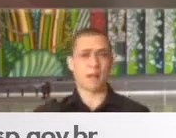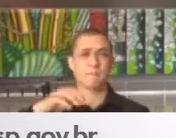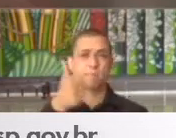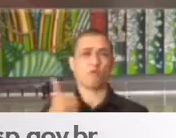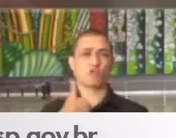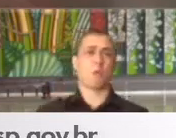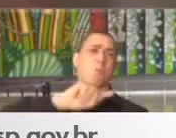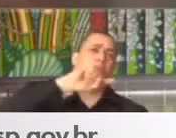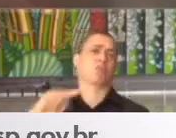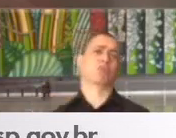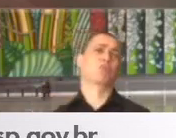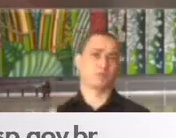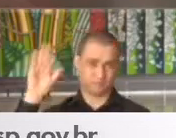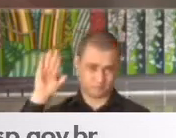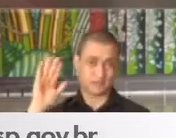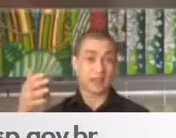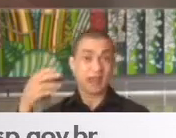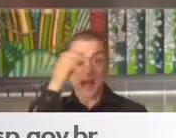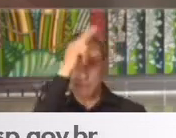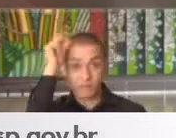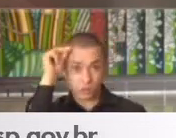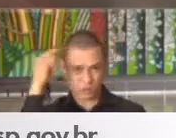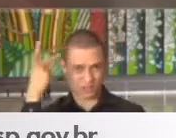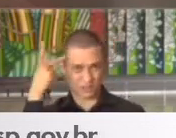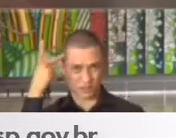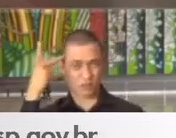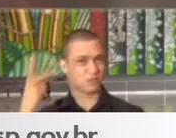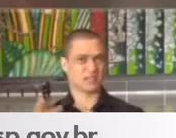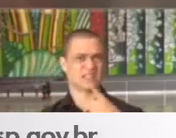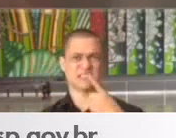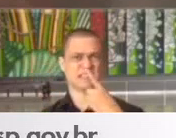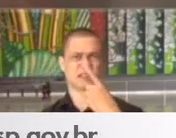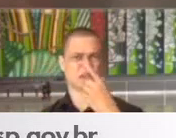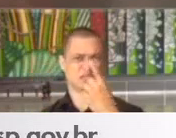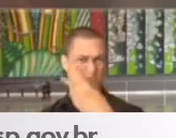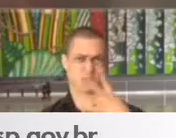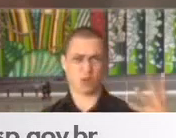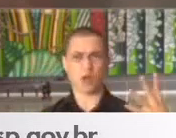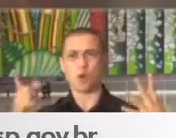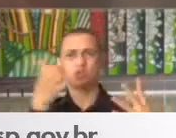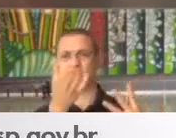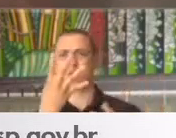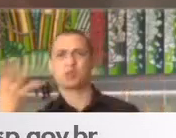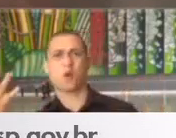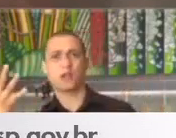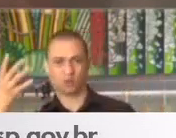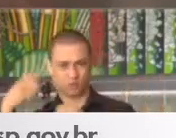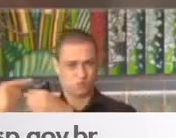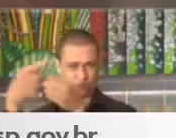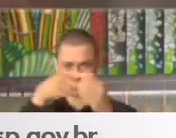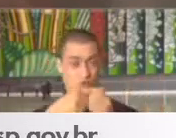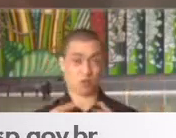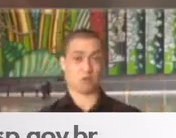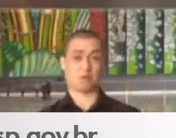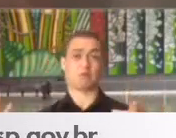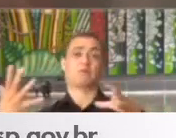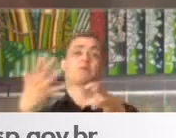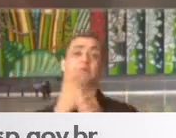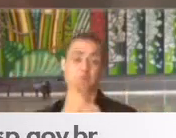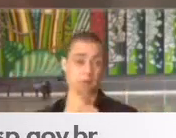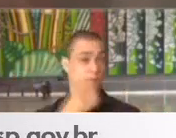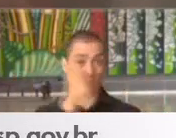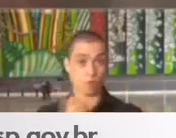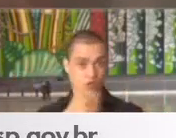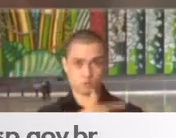da Prefeitura de São Paulo, em 344 outros, em 644 outros municípios do nosso estado, profissionais